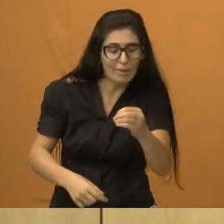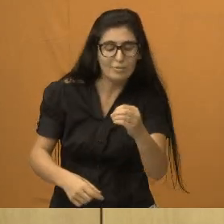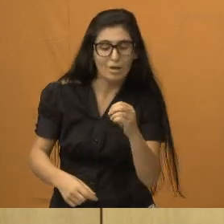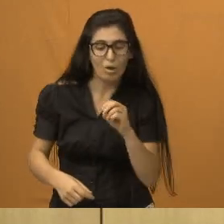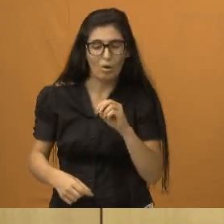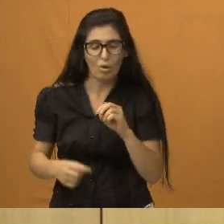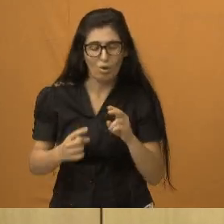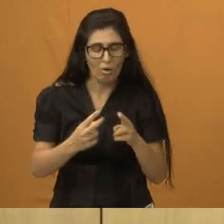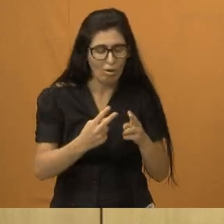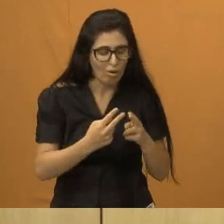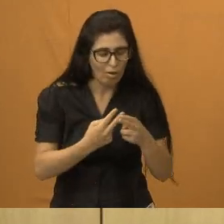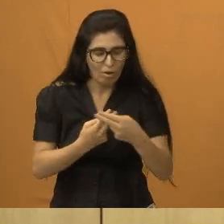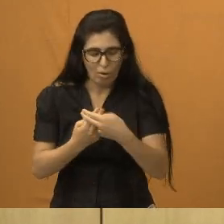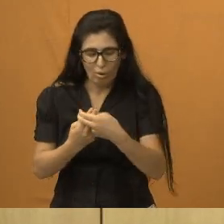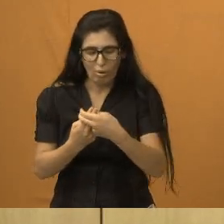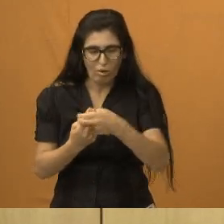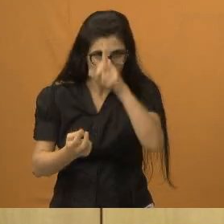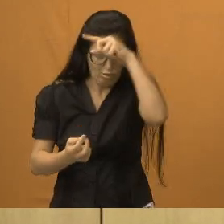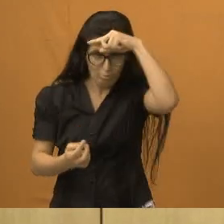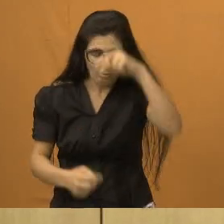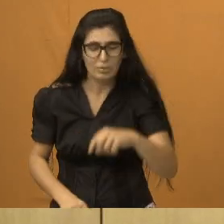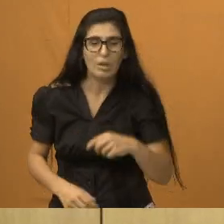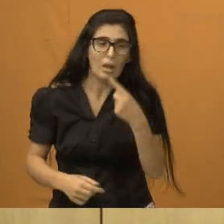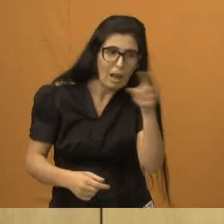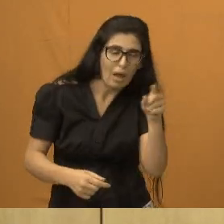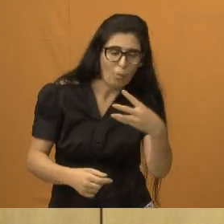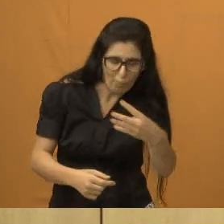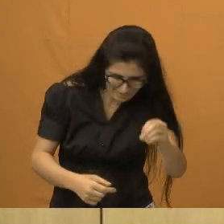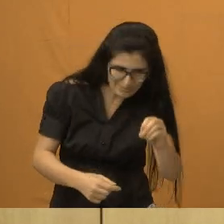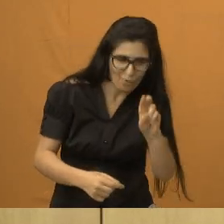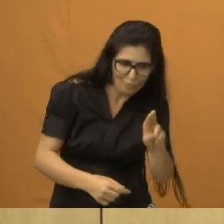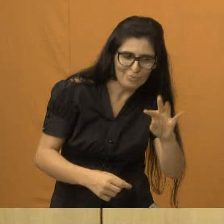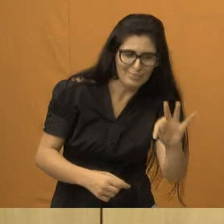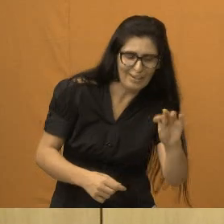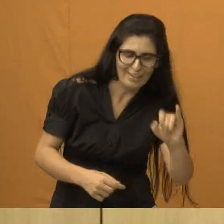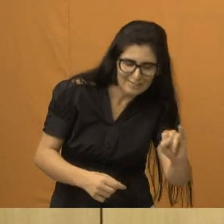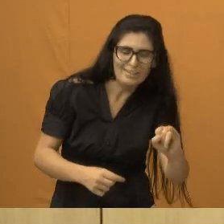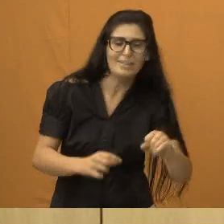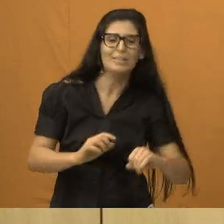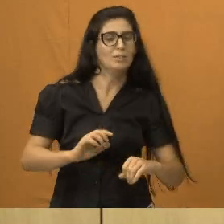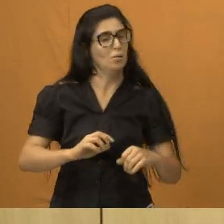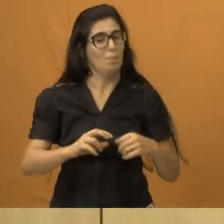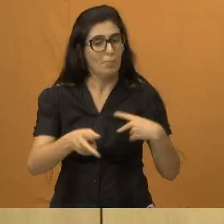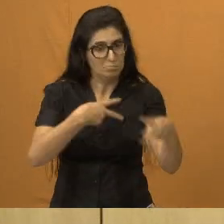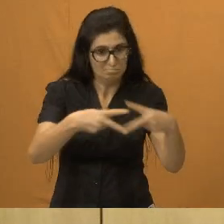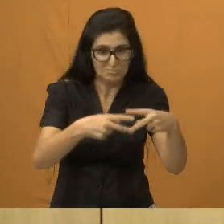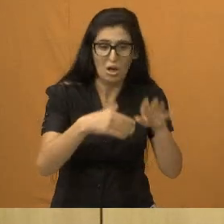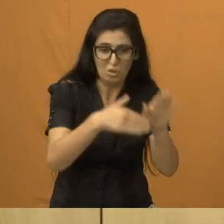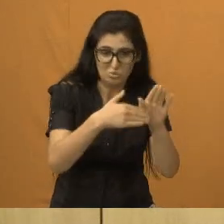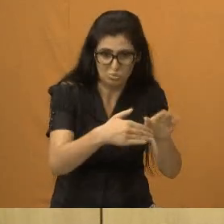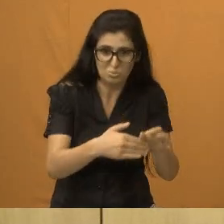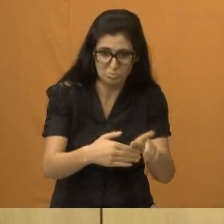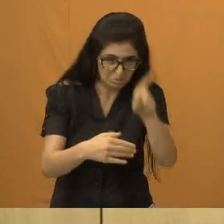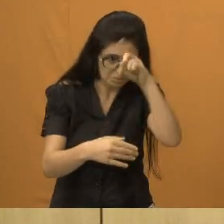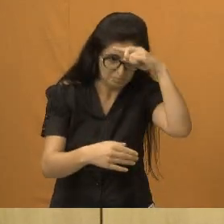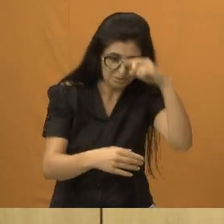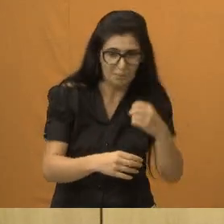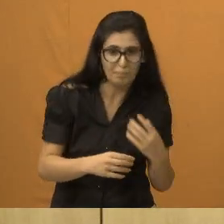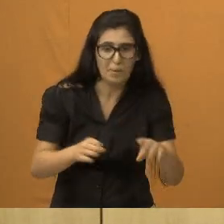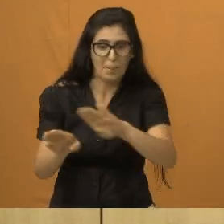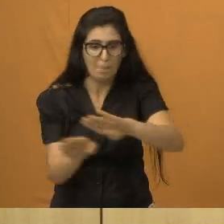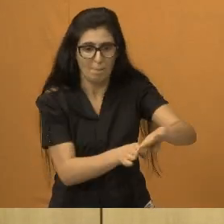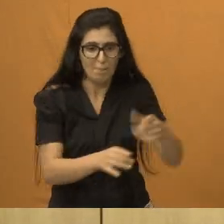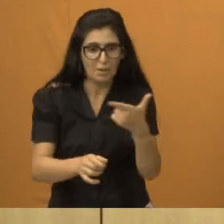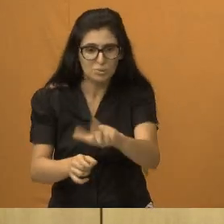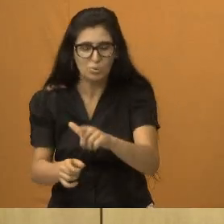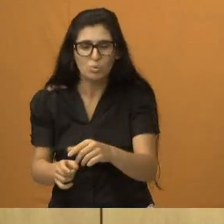certeza que isso vai dar um desafogo muito grande aí para a saúde do município. E só para fechar aqui minha fala já, para voltar um